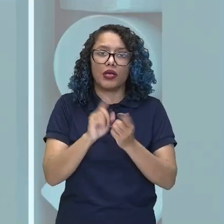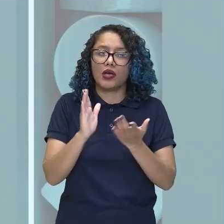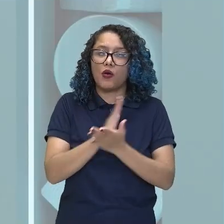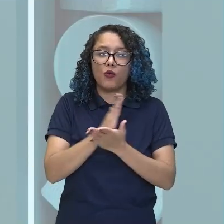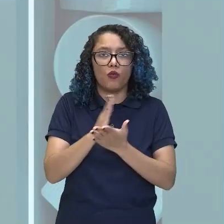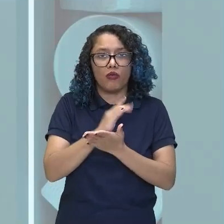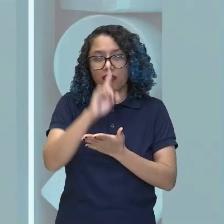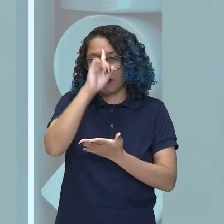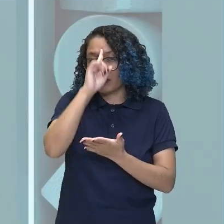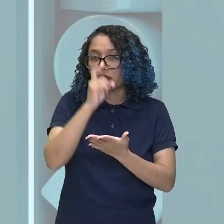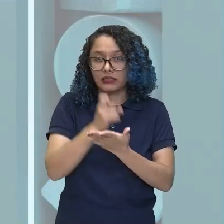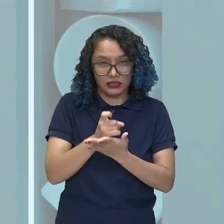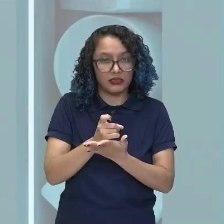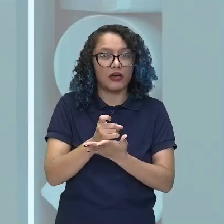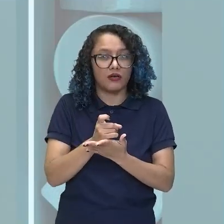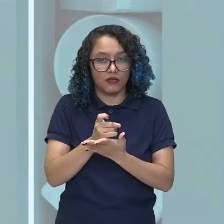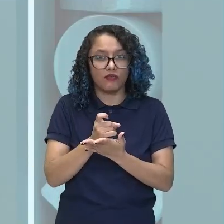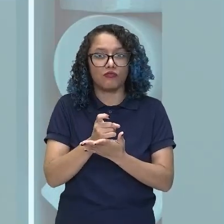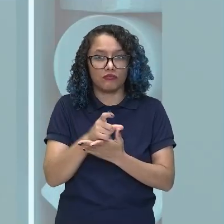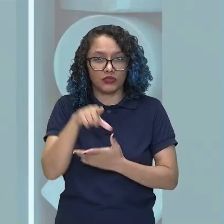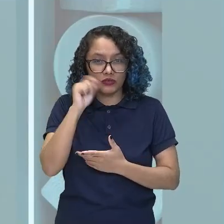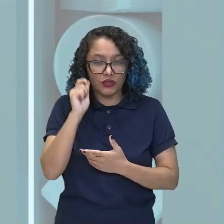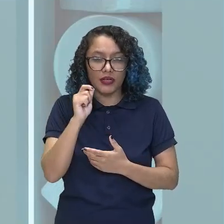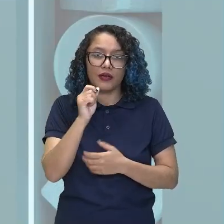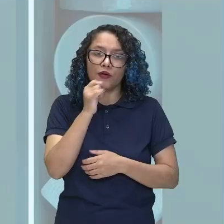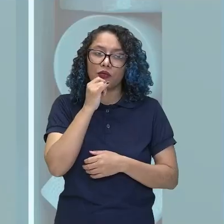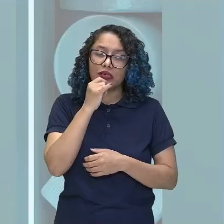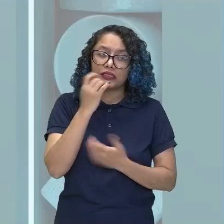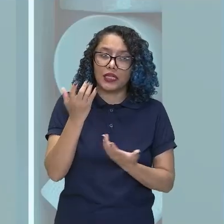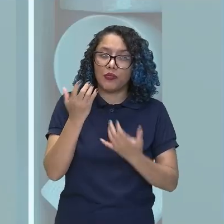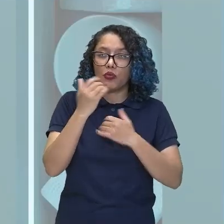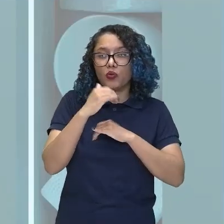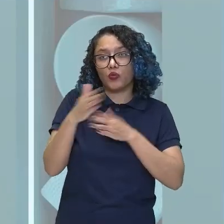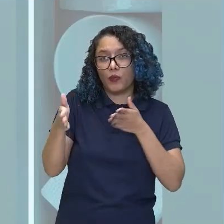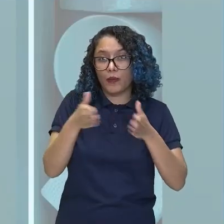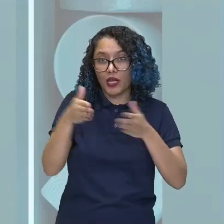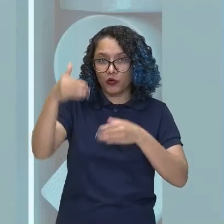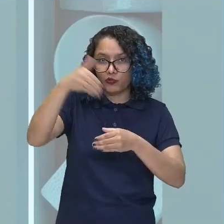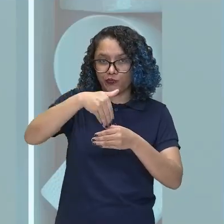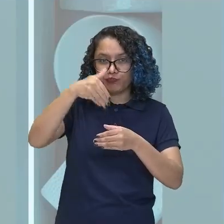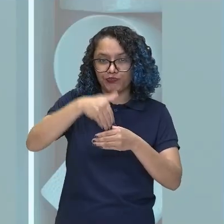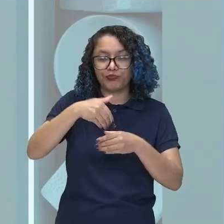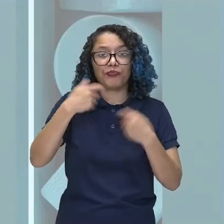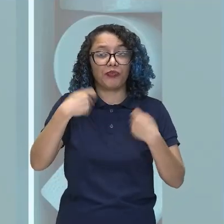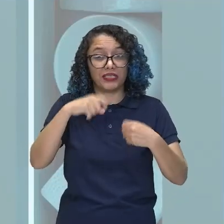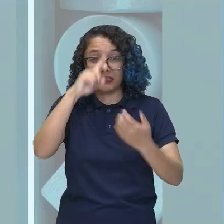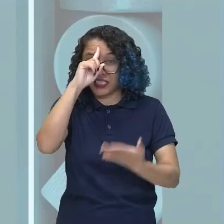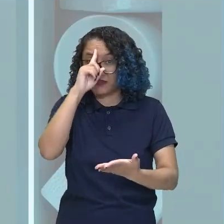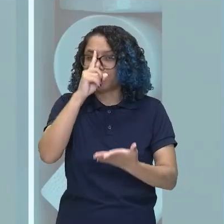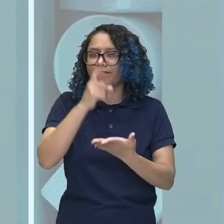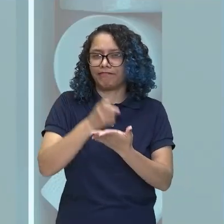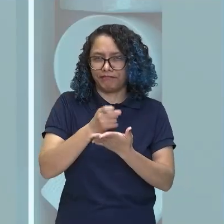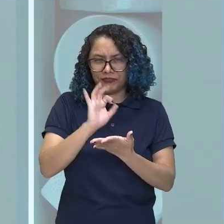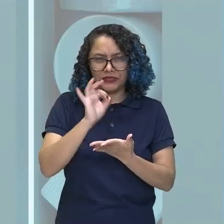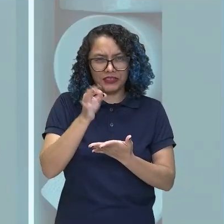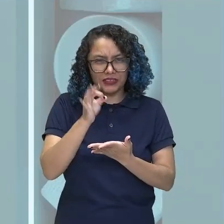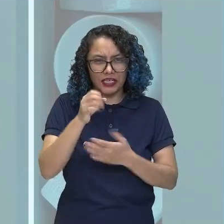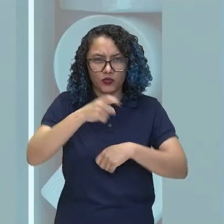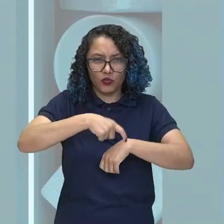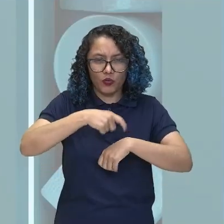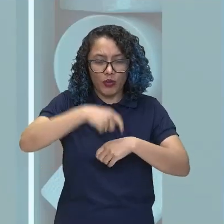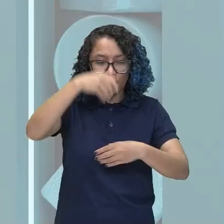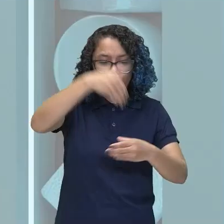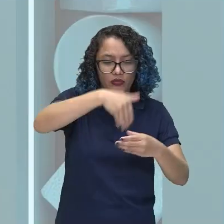tomar determinada decisão, ação, como é o caso que acontece nas eleições. Você precisa tomar uma decisão no momento de